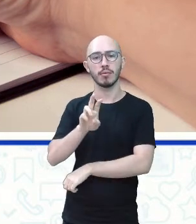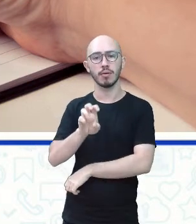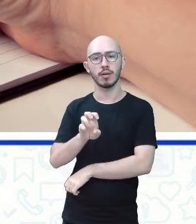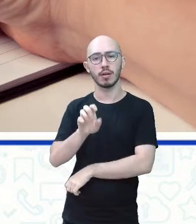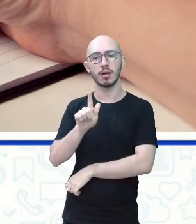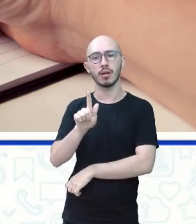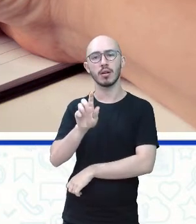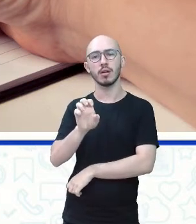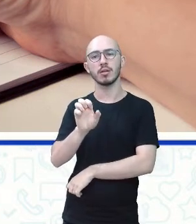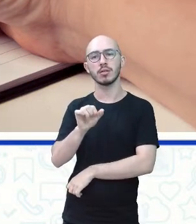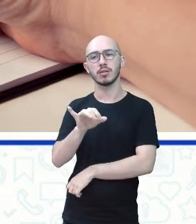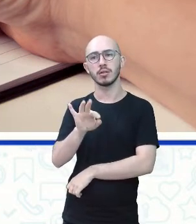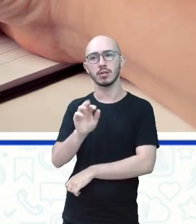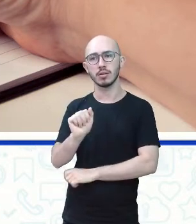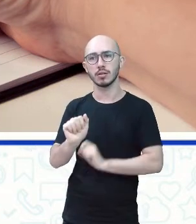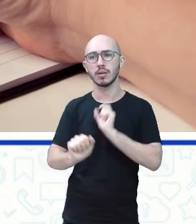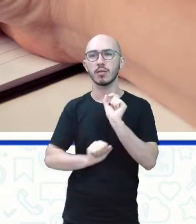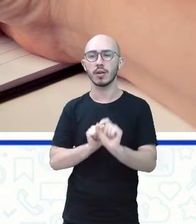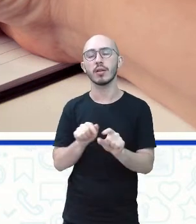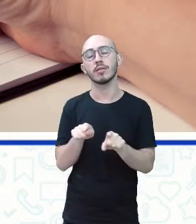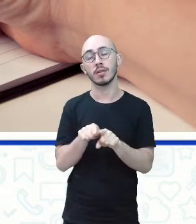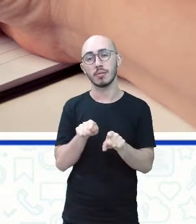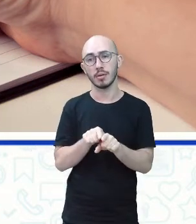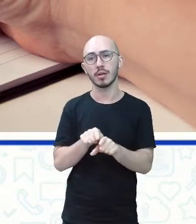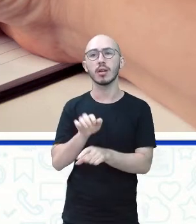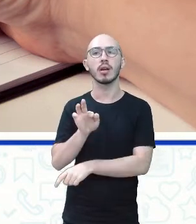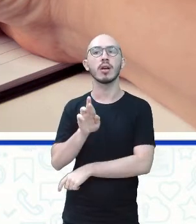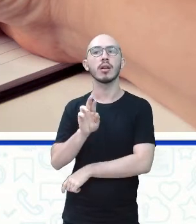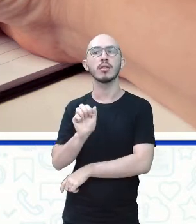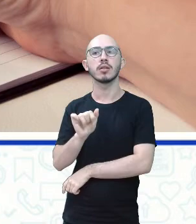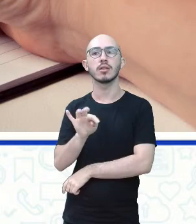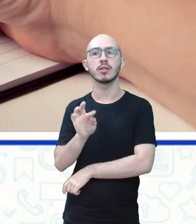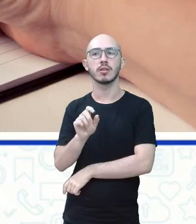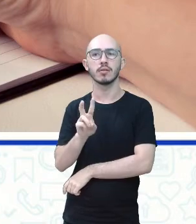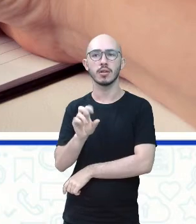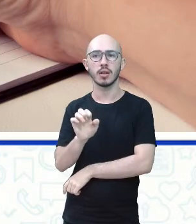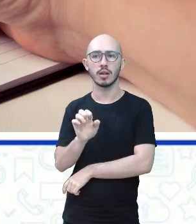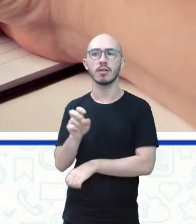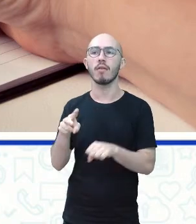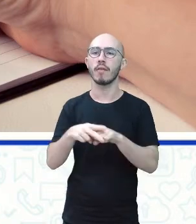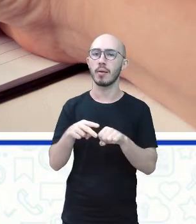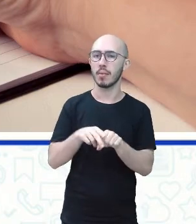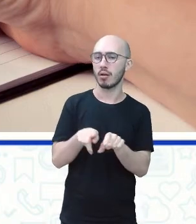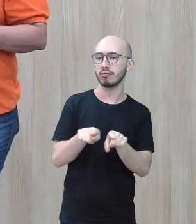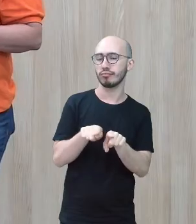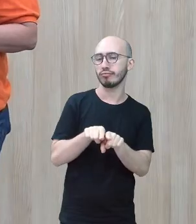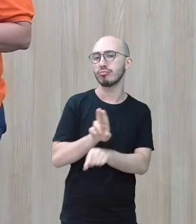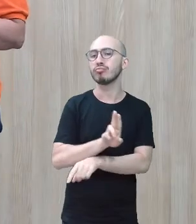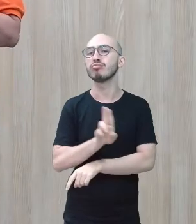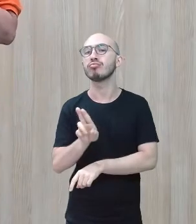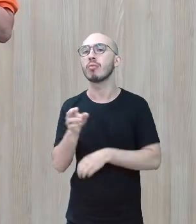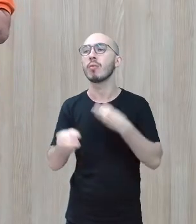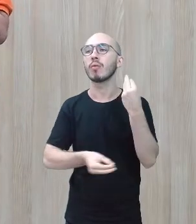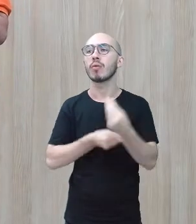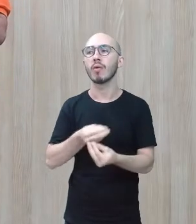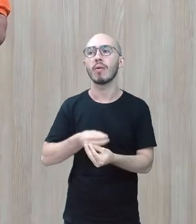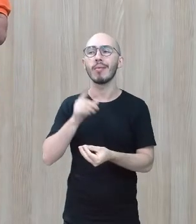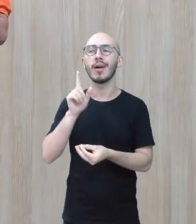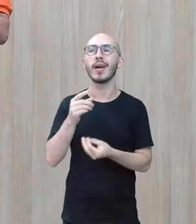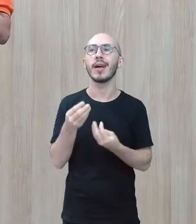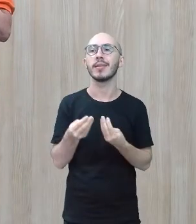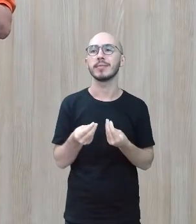nominal, transitividade verbal e nominal também. Então, toda essa parte é